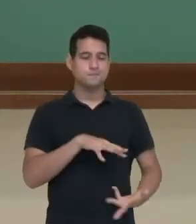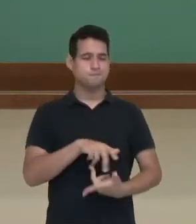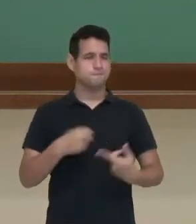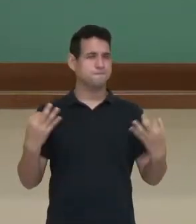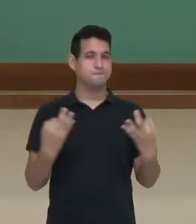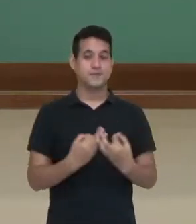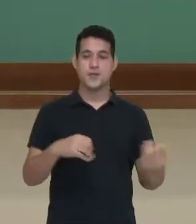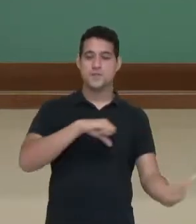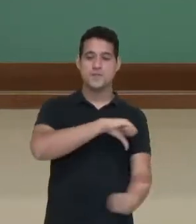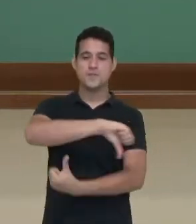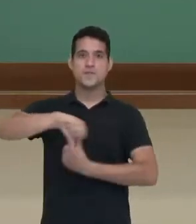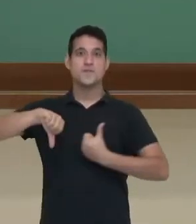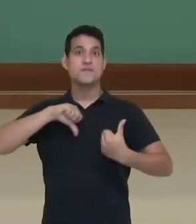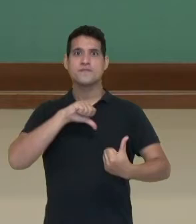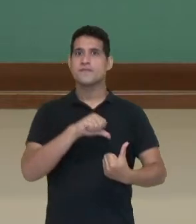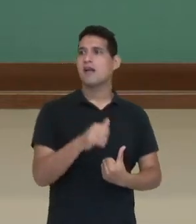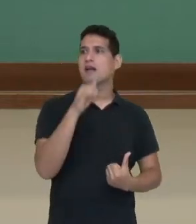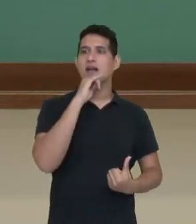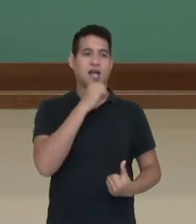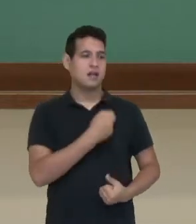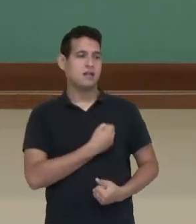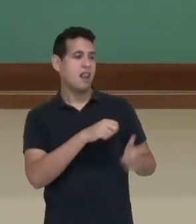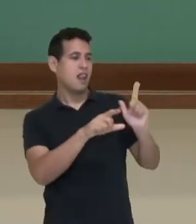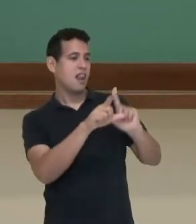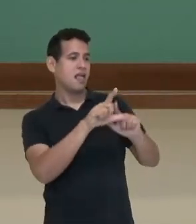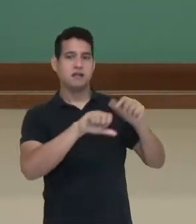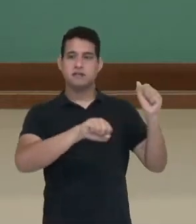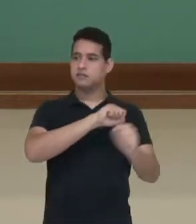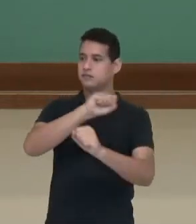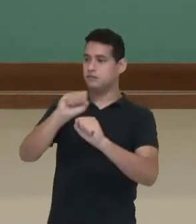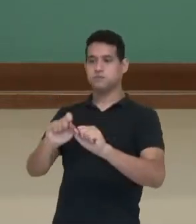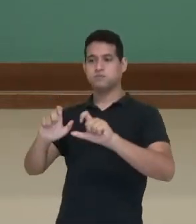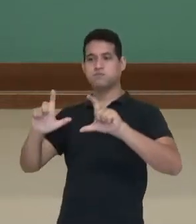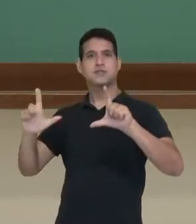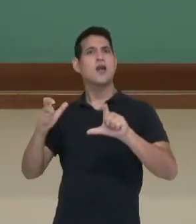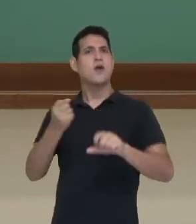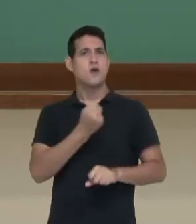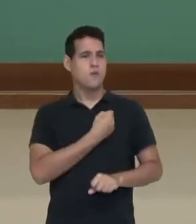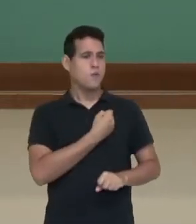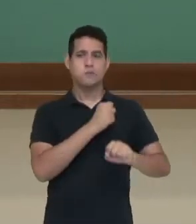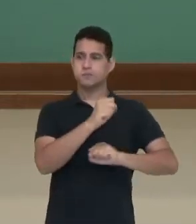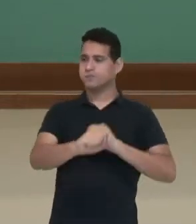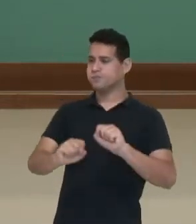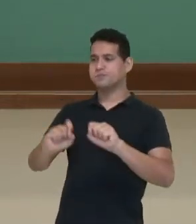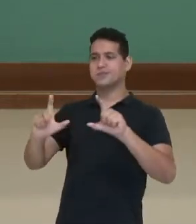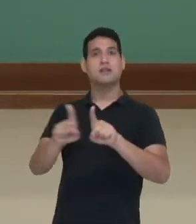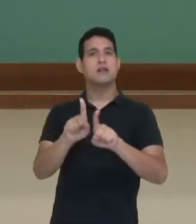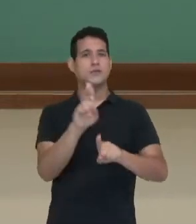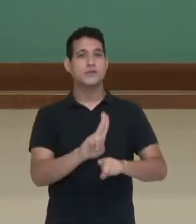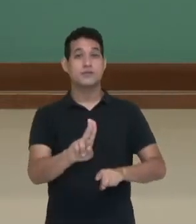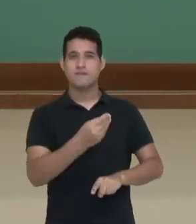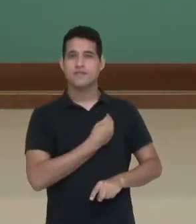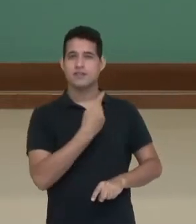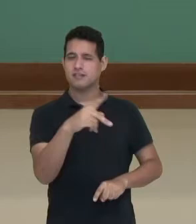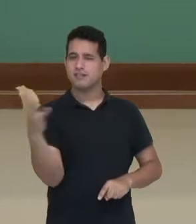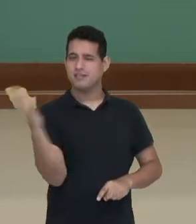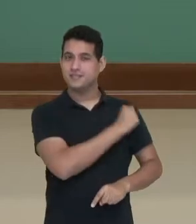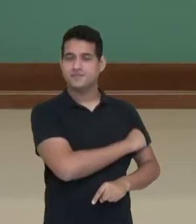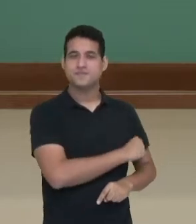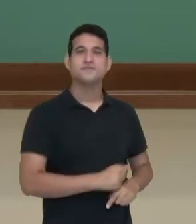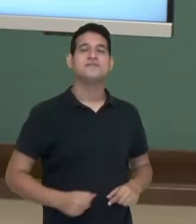de transformar códigos em imagens, hein? Pode ser que você goste e até utilize isso na sua vida. Vamos